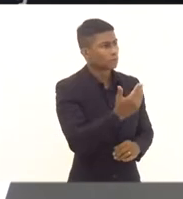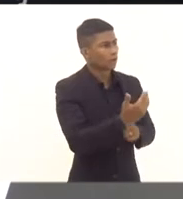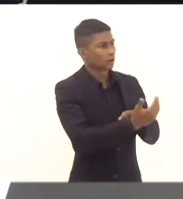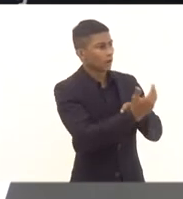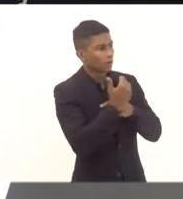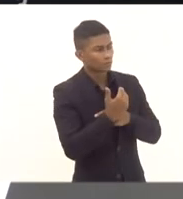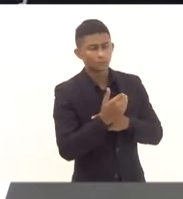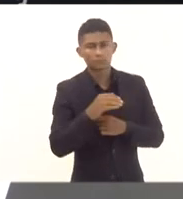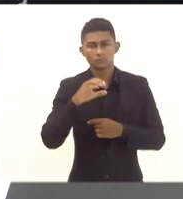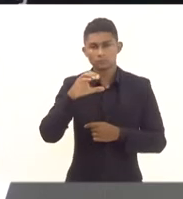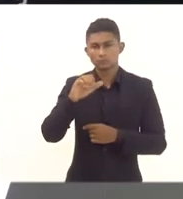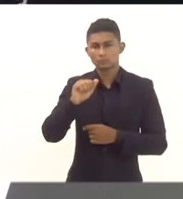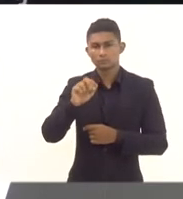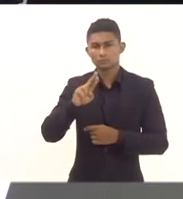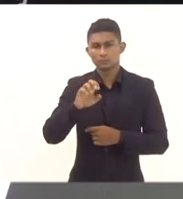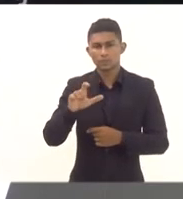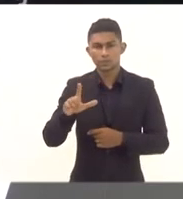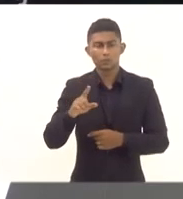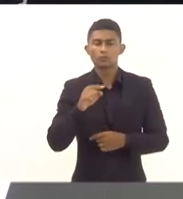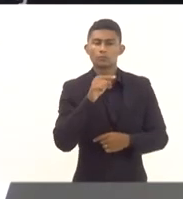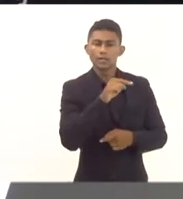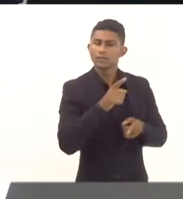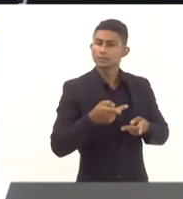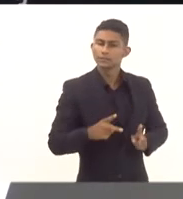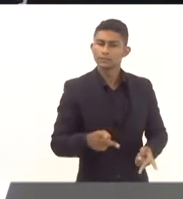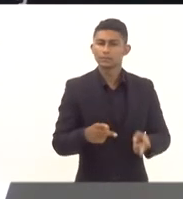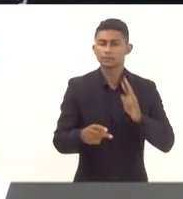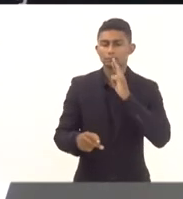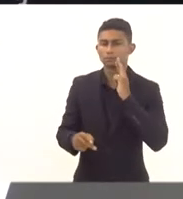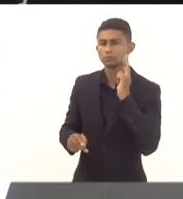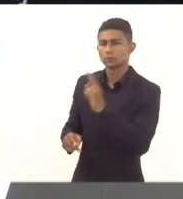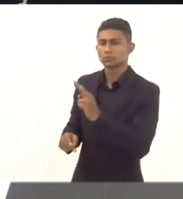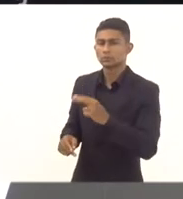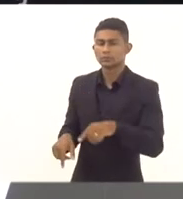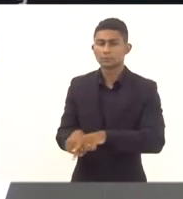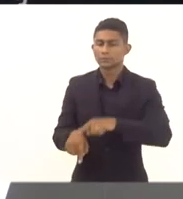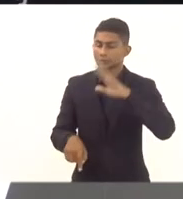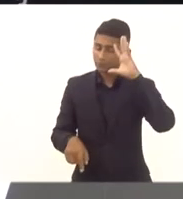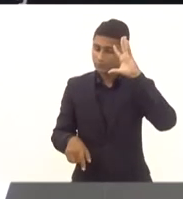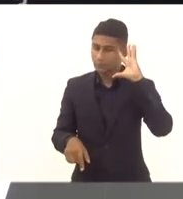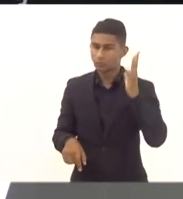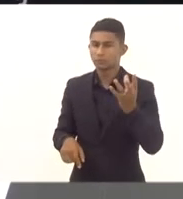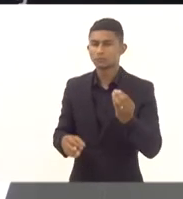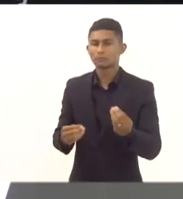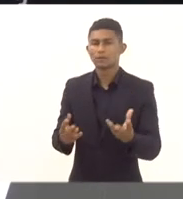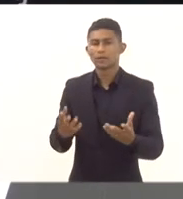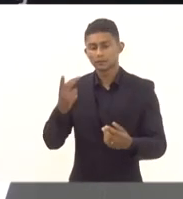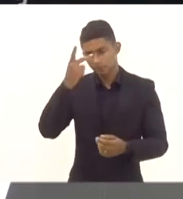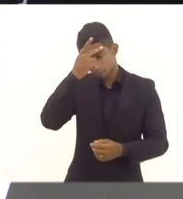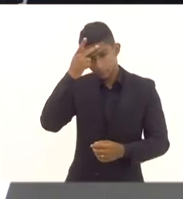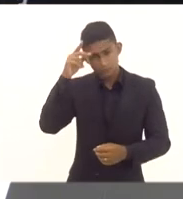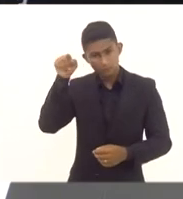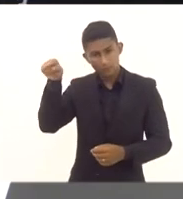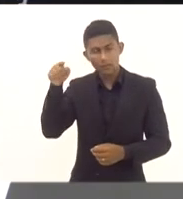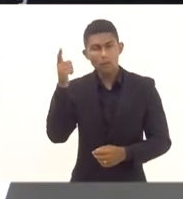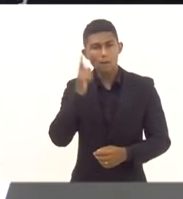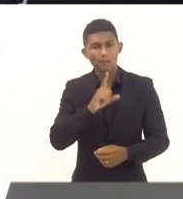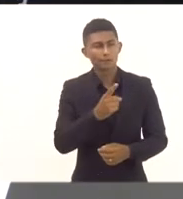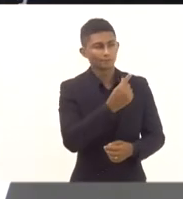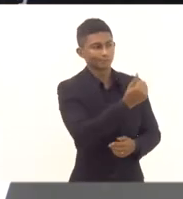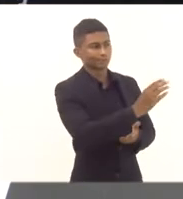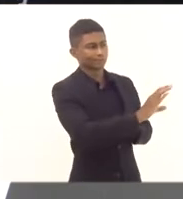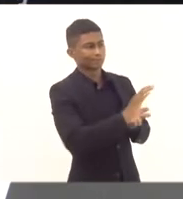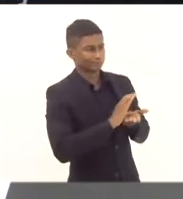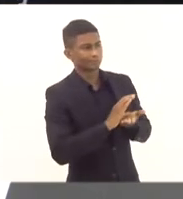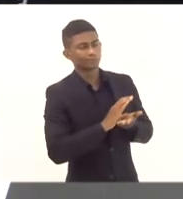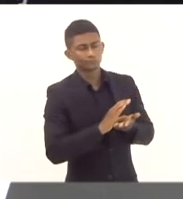maestria é sempre traz uma devolutiva e uma solução principalmente para essa pessoa não fique sem o benefício que a gente sabe que